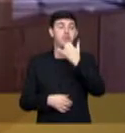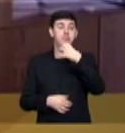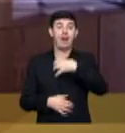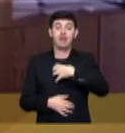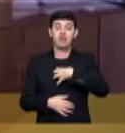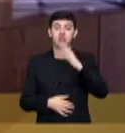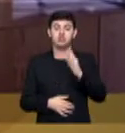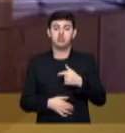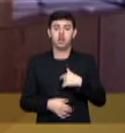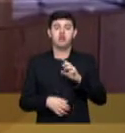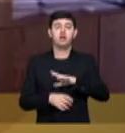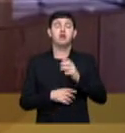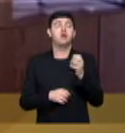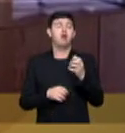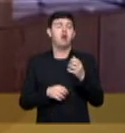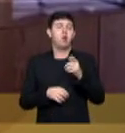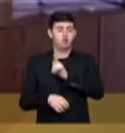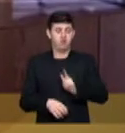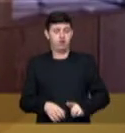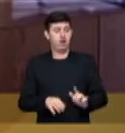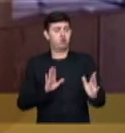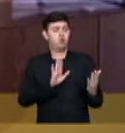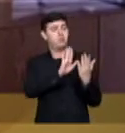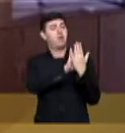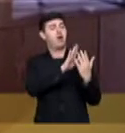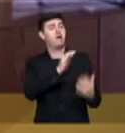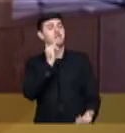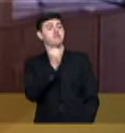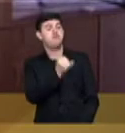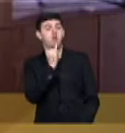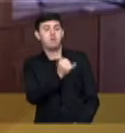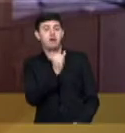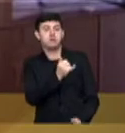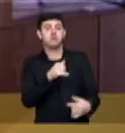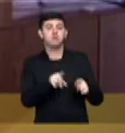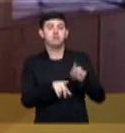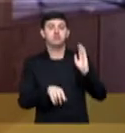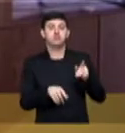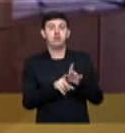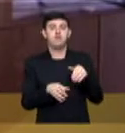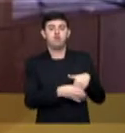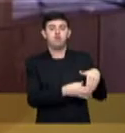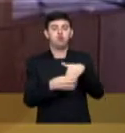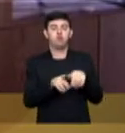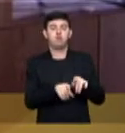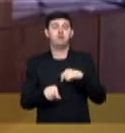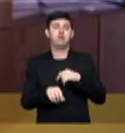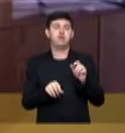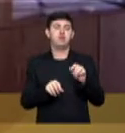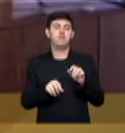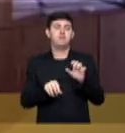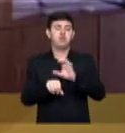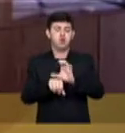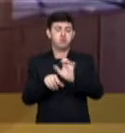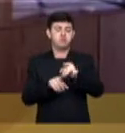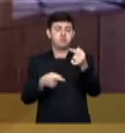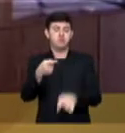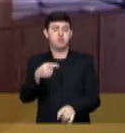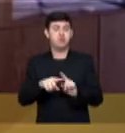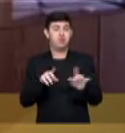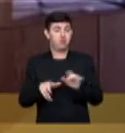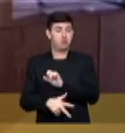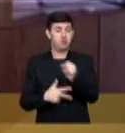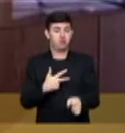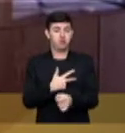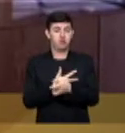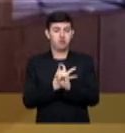chamado controle prévio de constitucionalidade, já aventou a inconstitucionalidade do tema. O Poder Executivo, à época, quedou